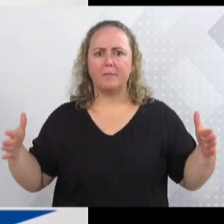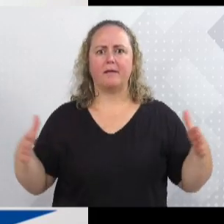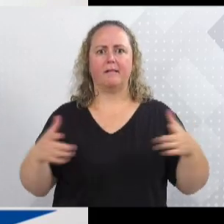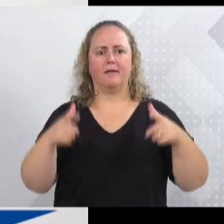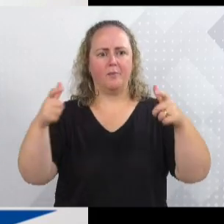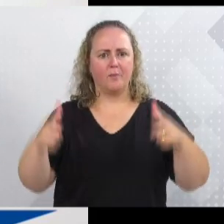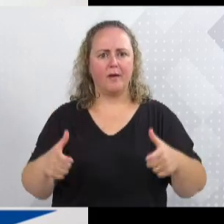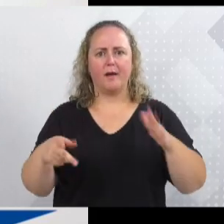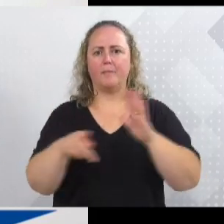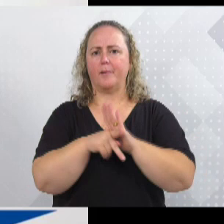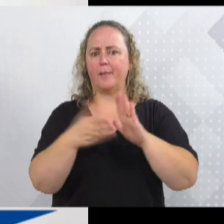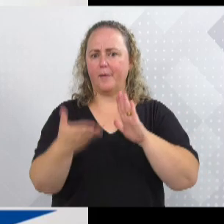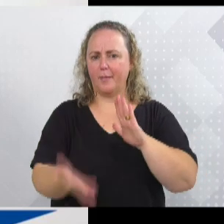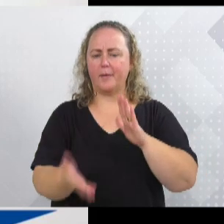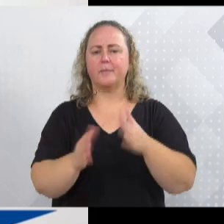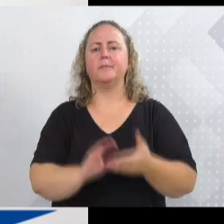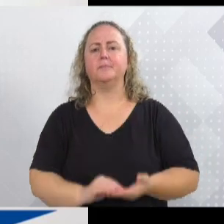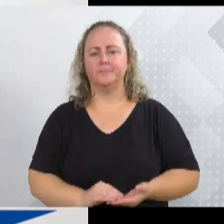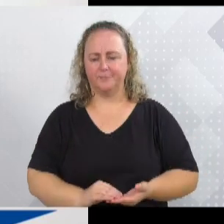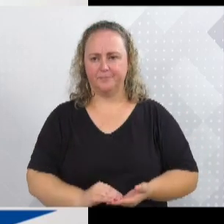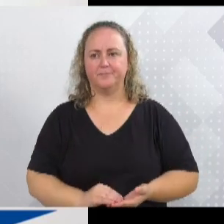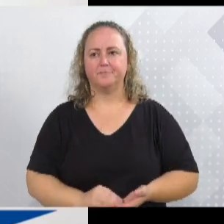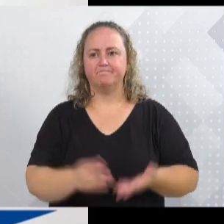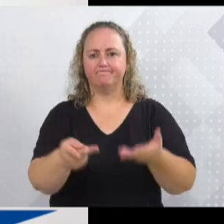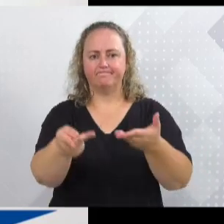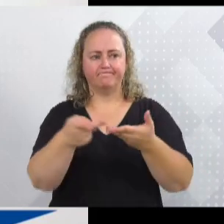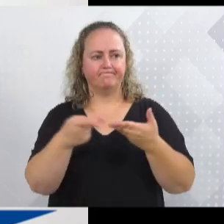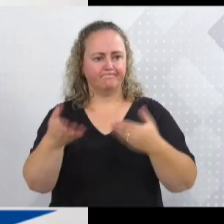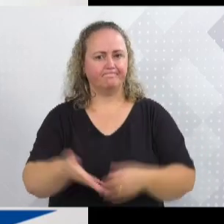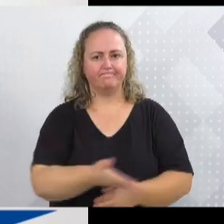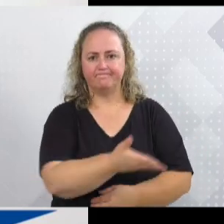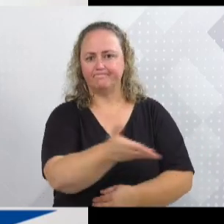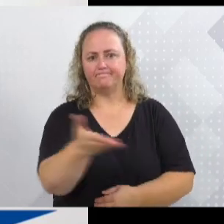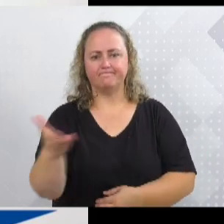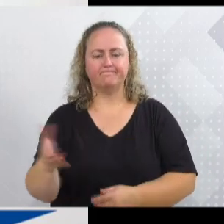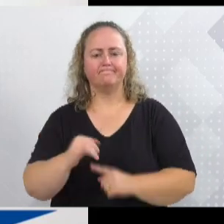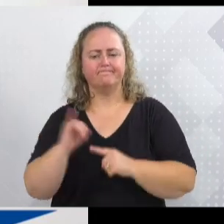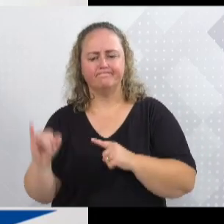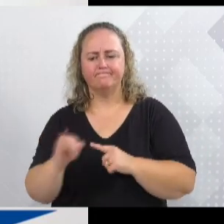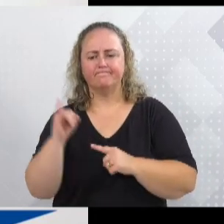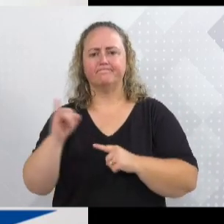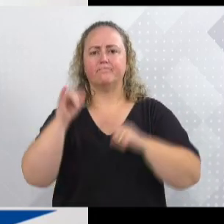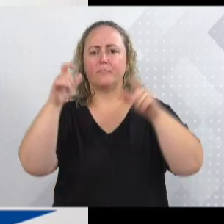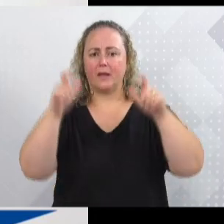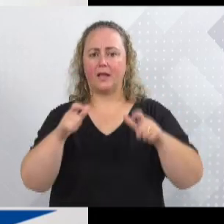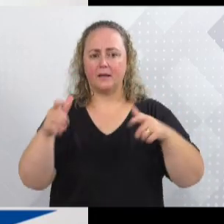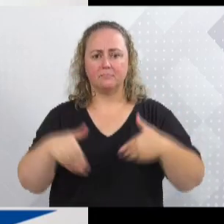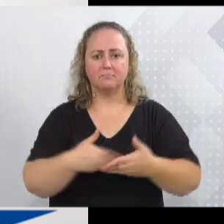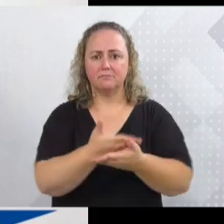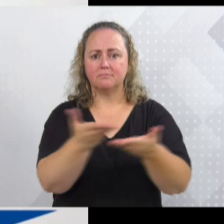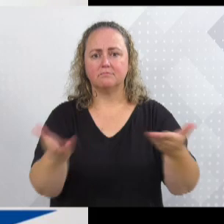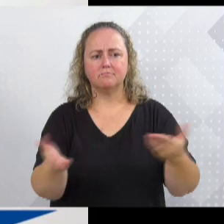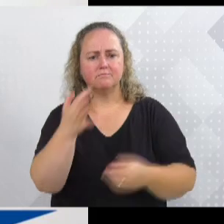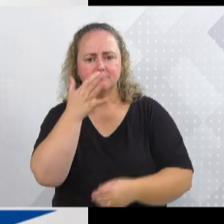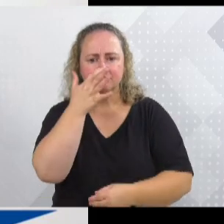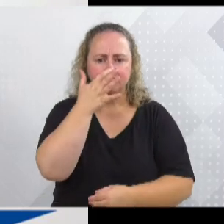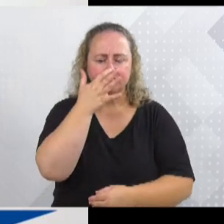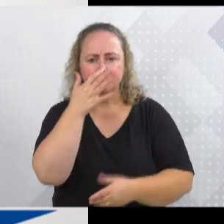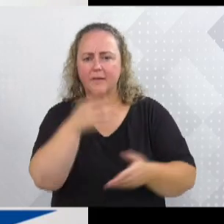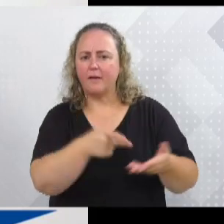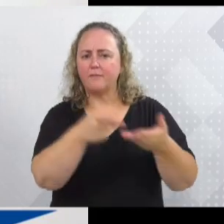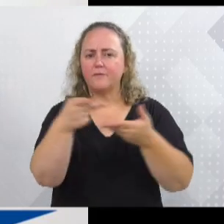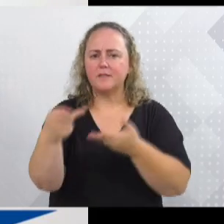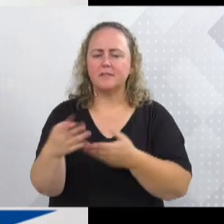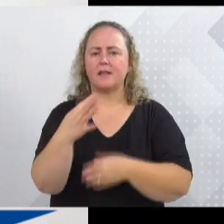Então, e convido, né, também um importante espaço para vocês observarem, lá